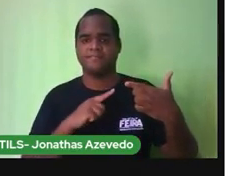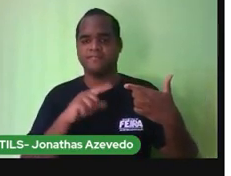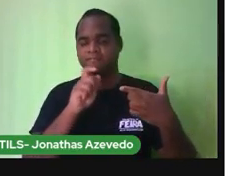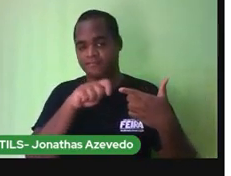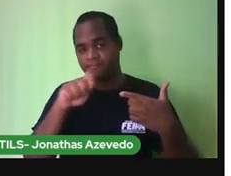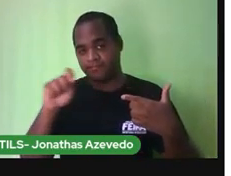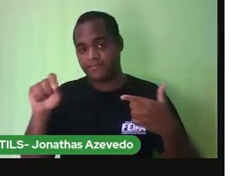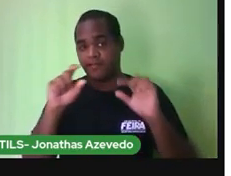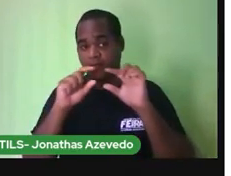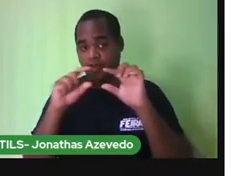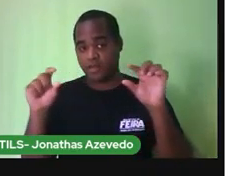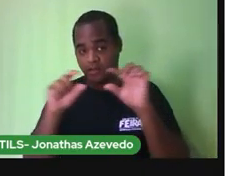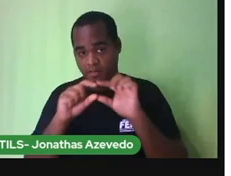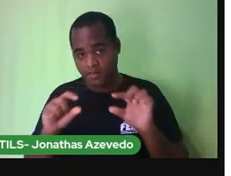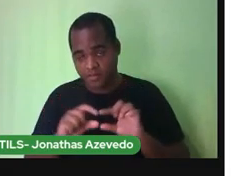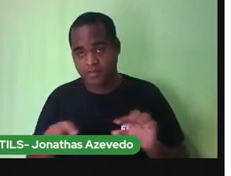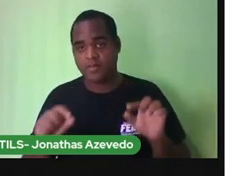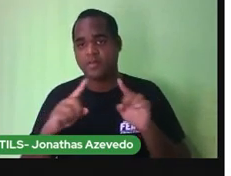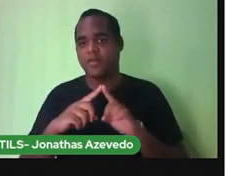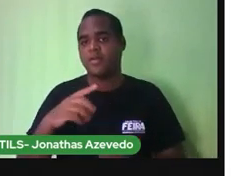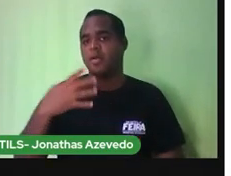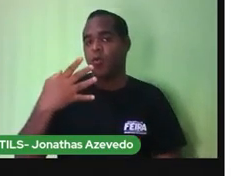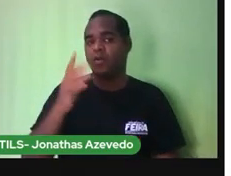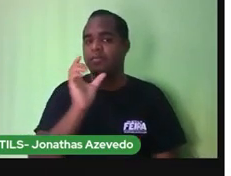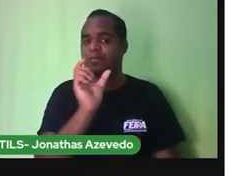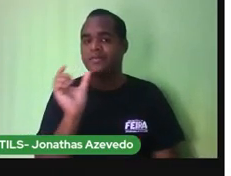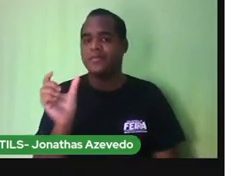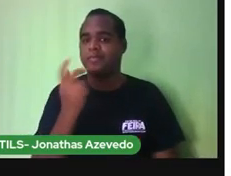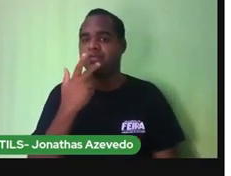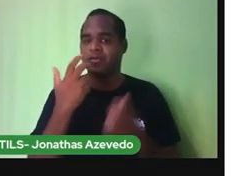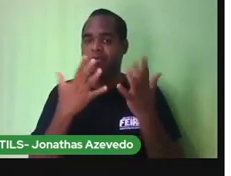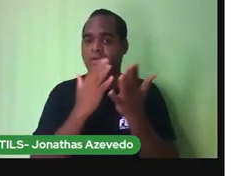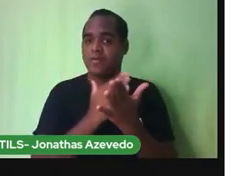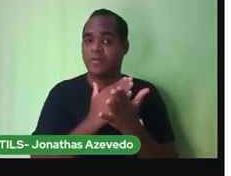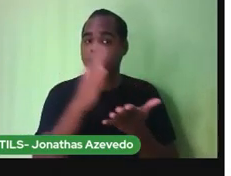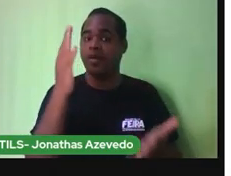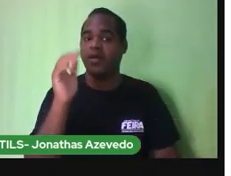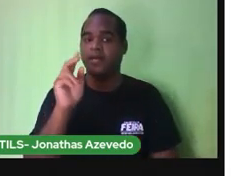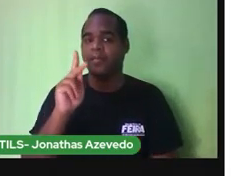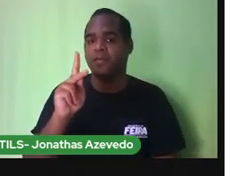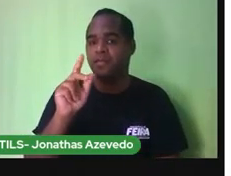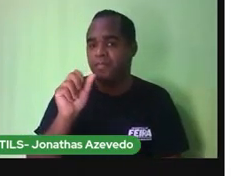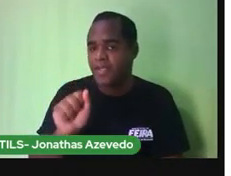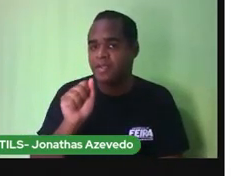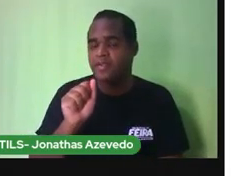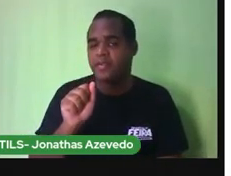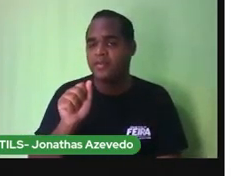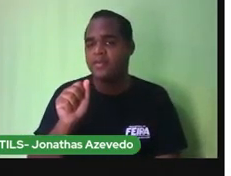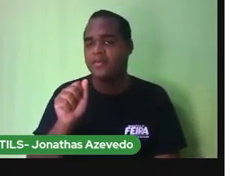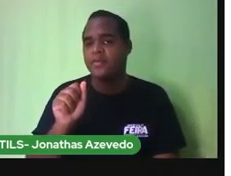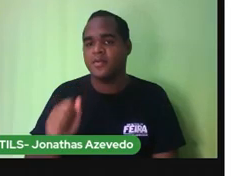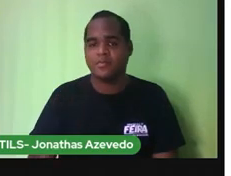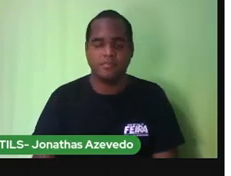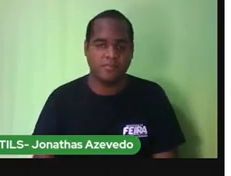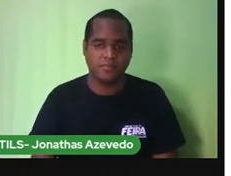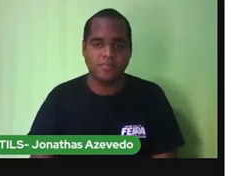nessas linhas de quatro palavras iniciadas com PA